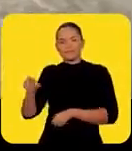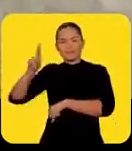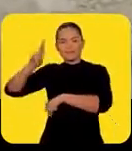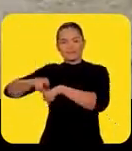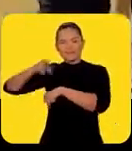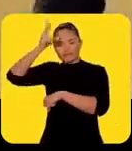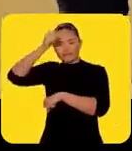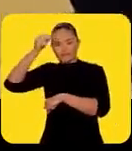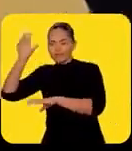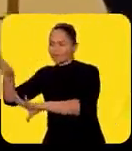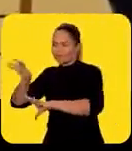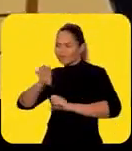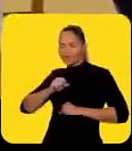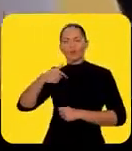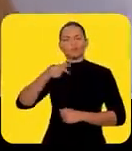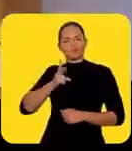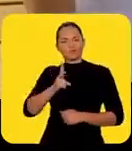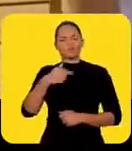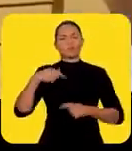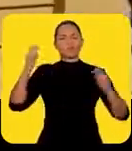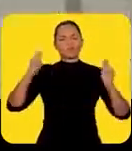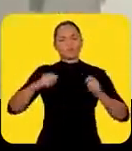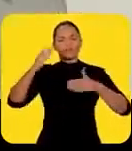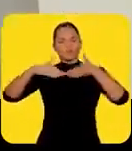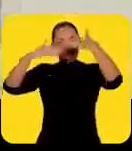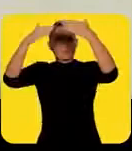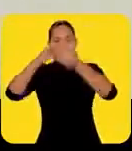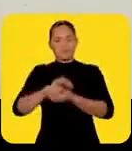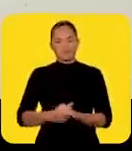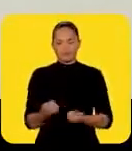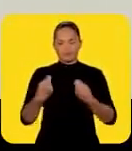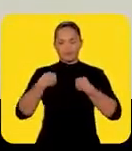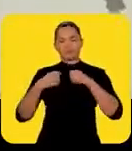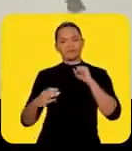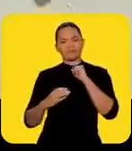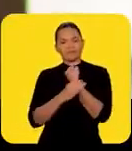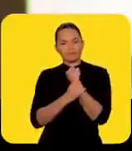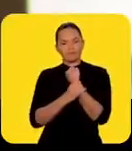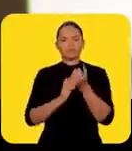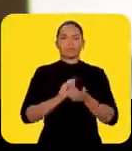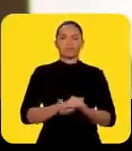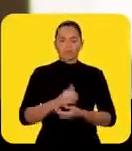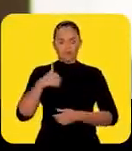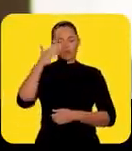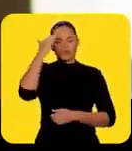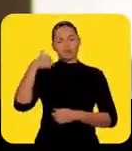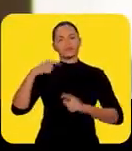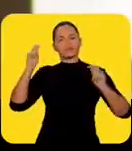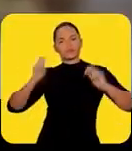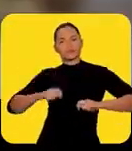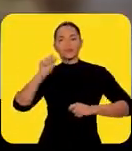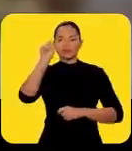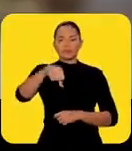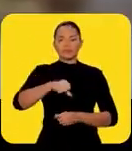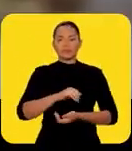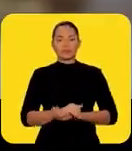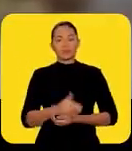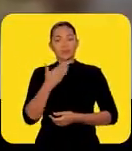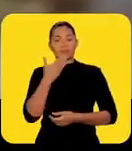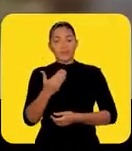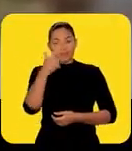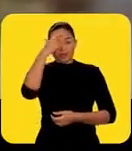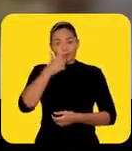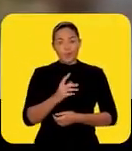prefeito Roberto Cláudio. Essa trajetória, ela me dá muita segurança, que eu sei que posso fazer. Pediria que